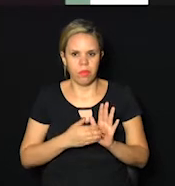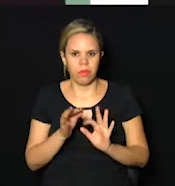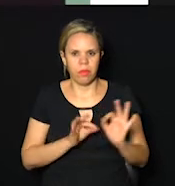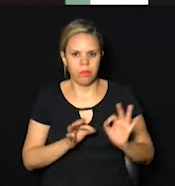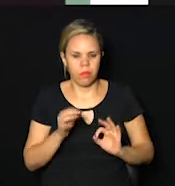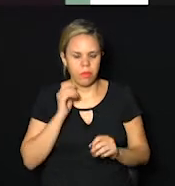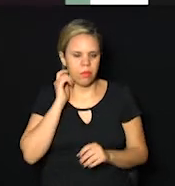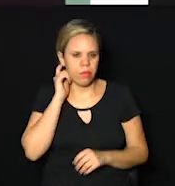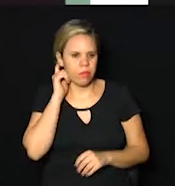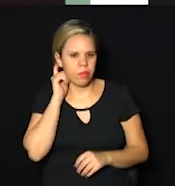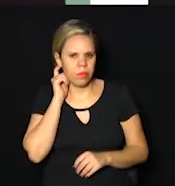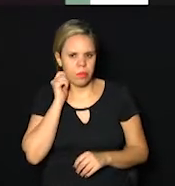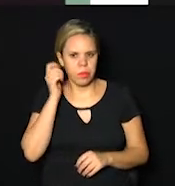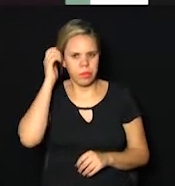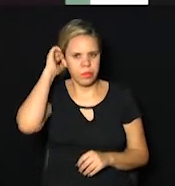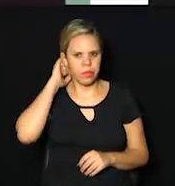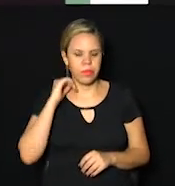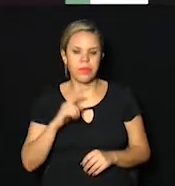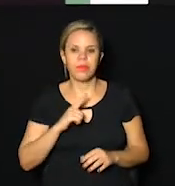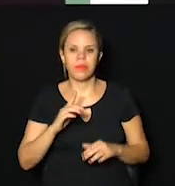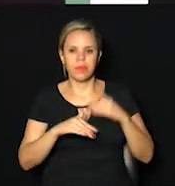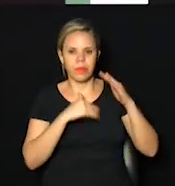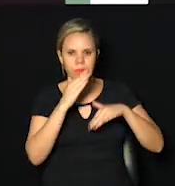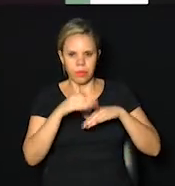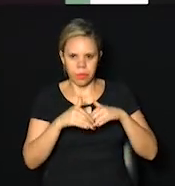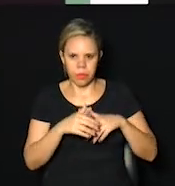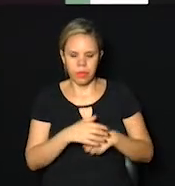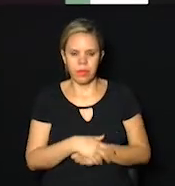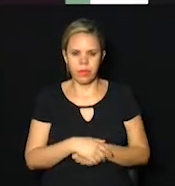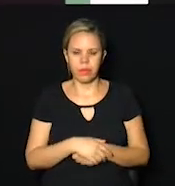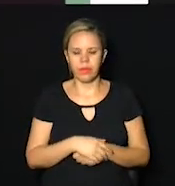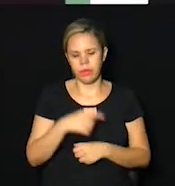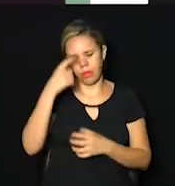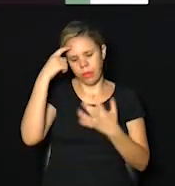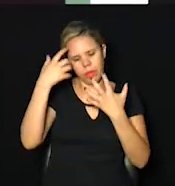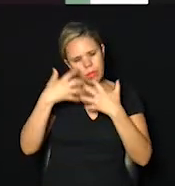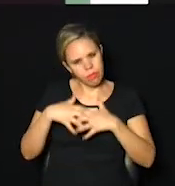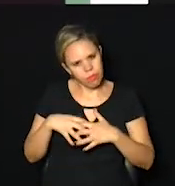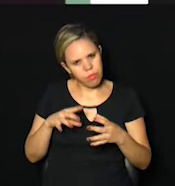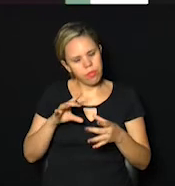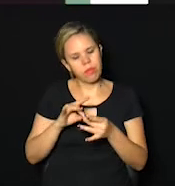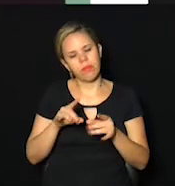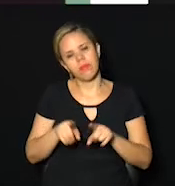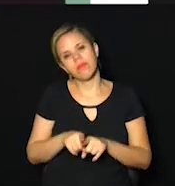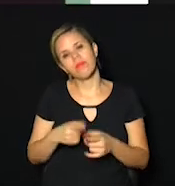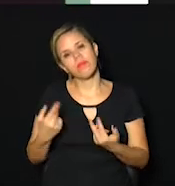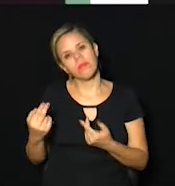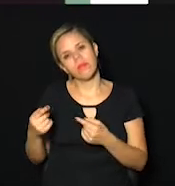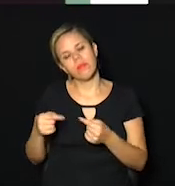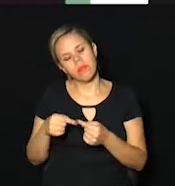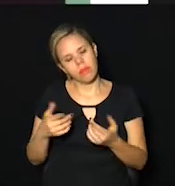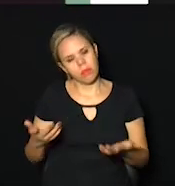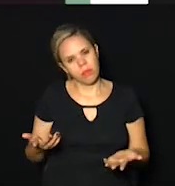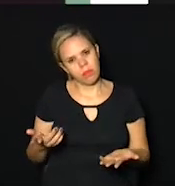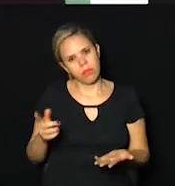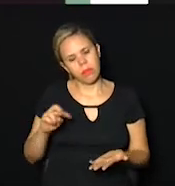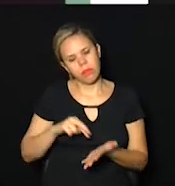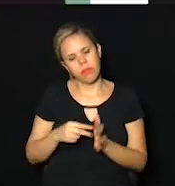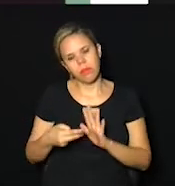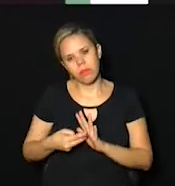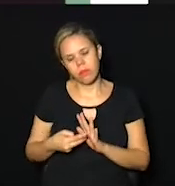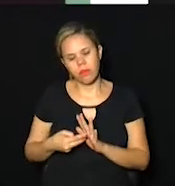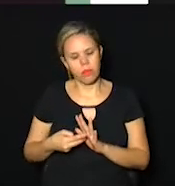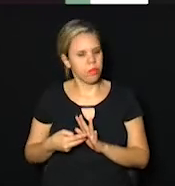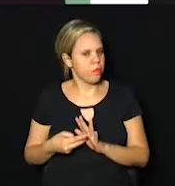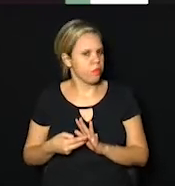organizadas para que haja desenvolvimento de unidades de pensamento. O que é unidade de pensamento? É aquilo